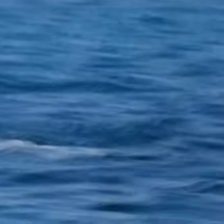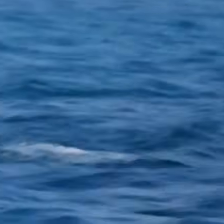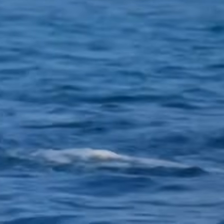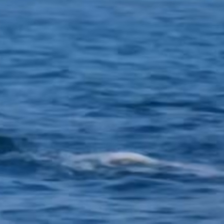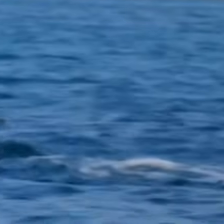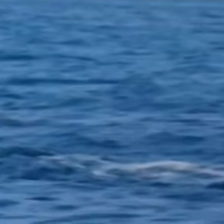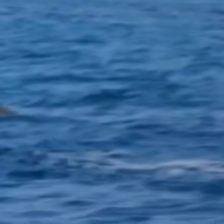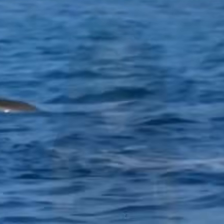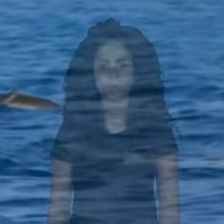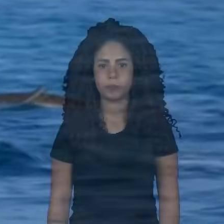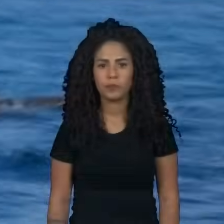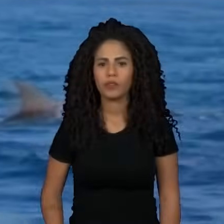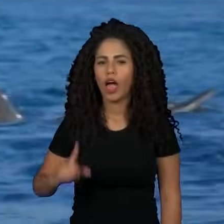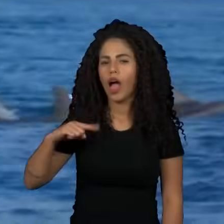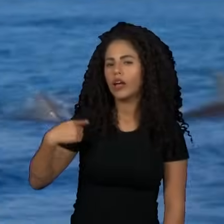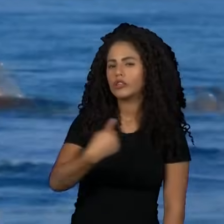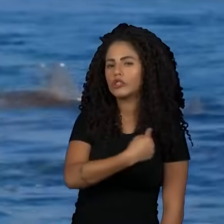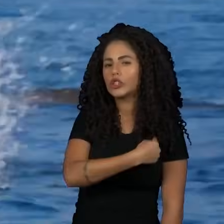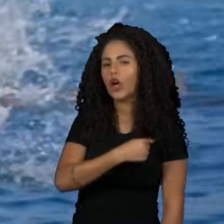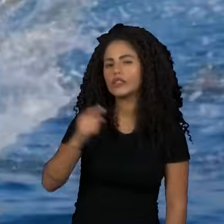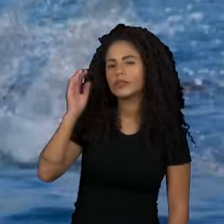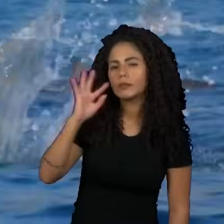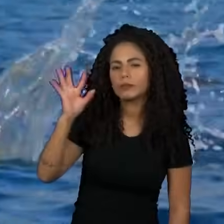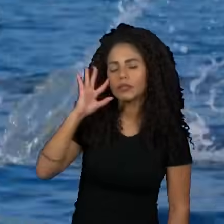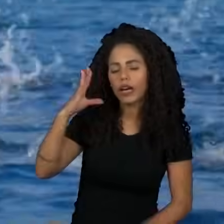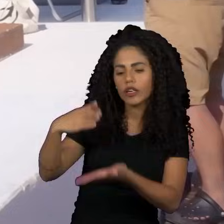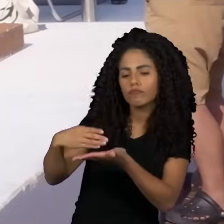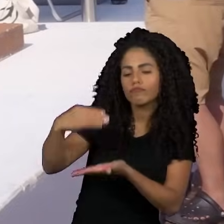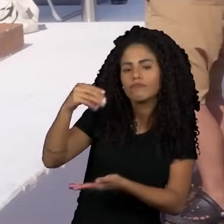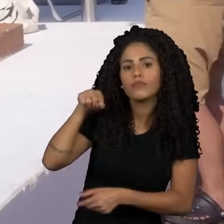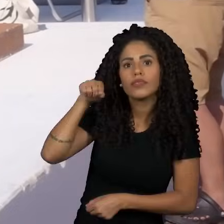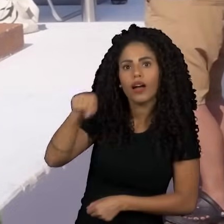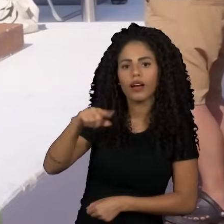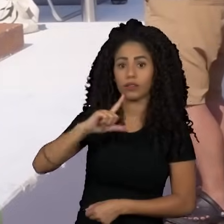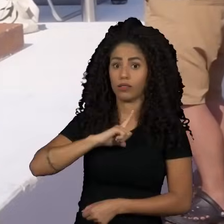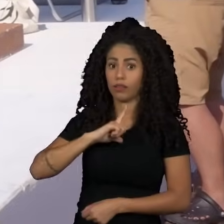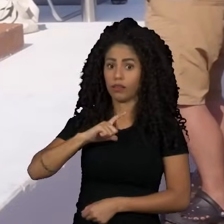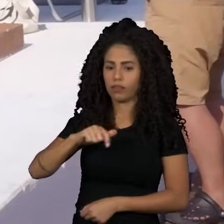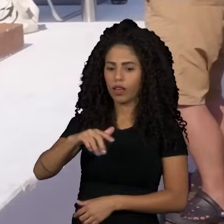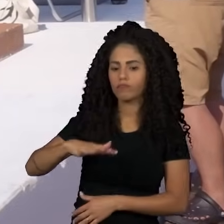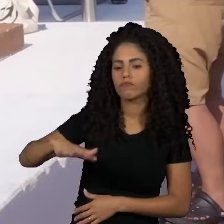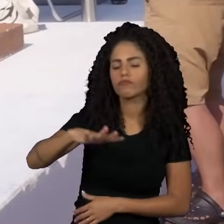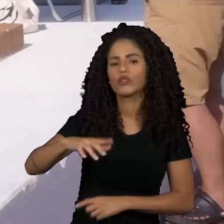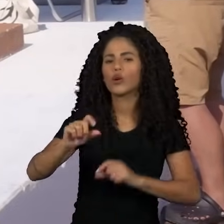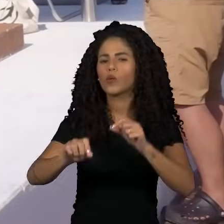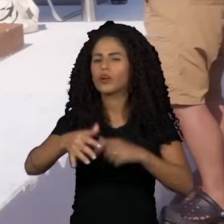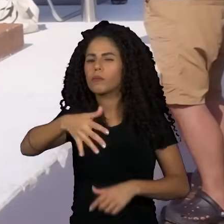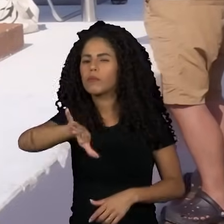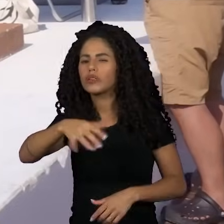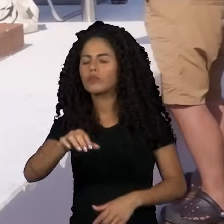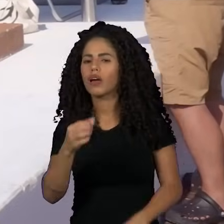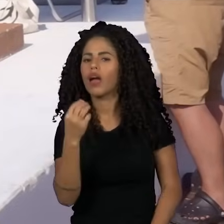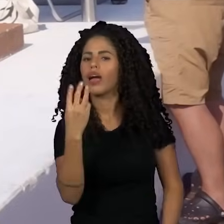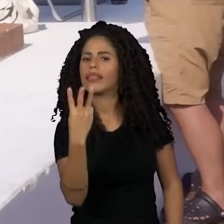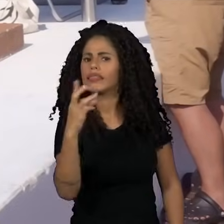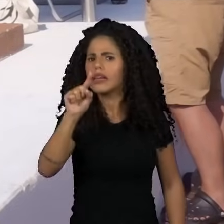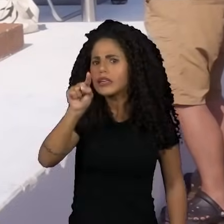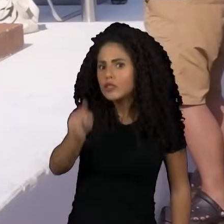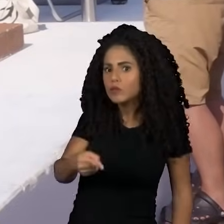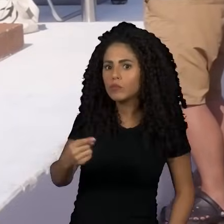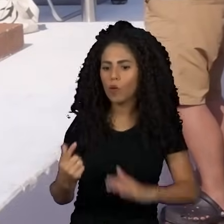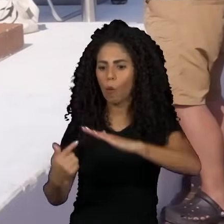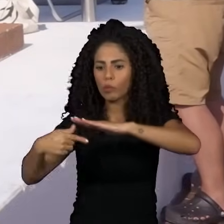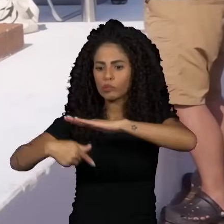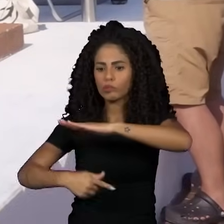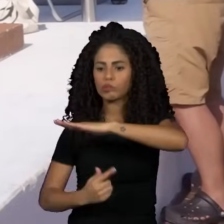A gente estipula que Fernando de Noronha, né, o entorno do arquipélago de Fernando de Noronha, existe pelo menos 3.000 golfinhos. A gente sabe disso